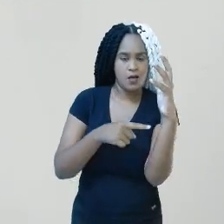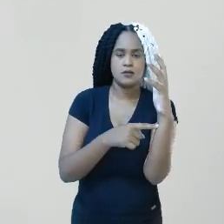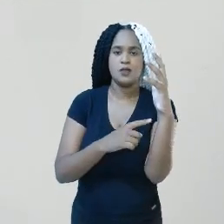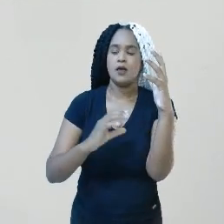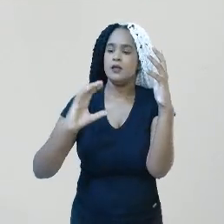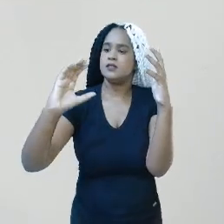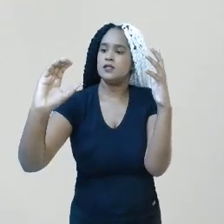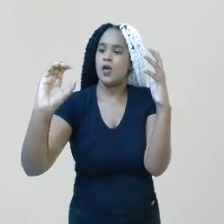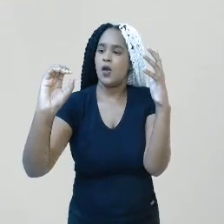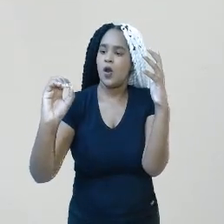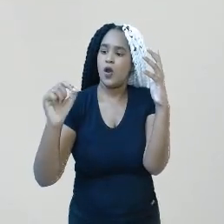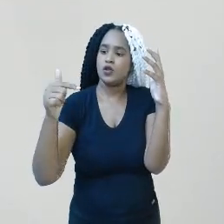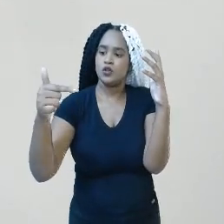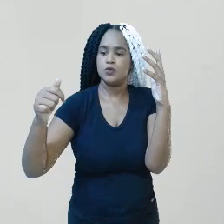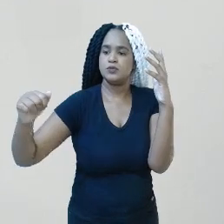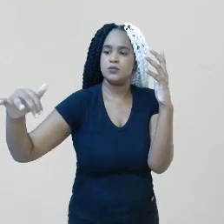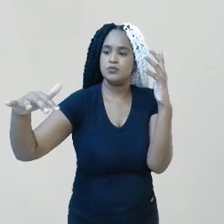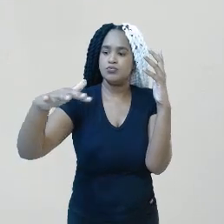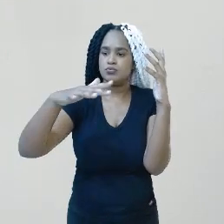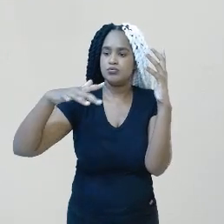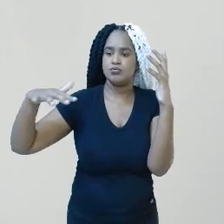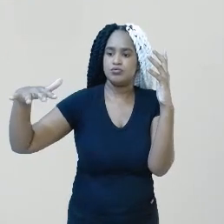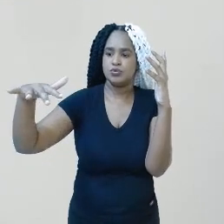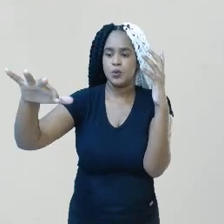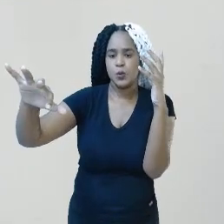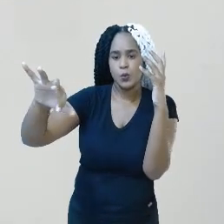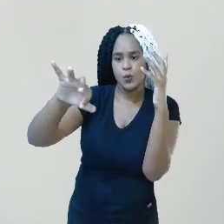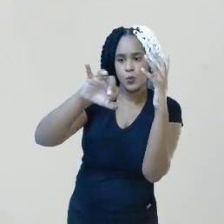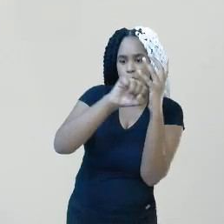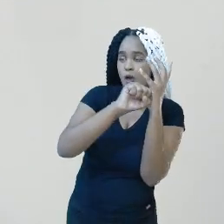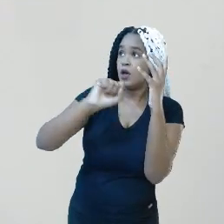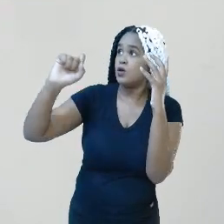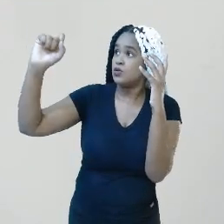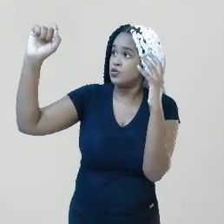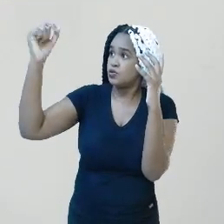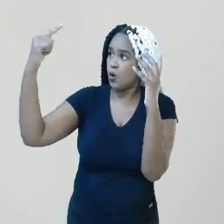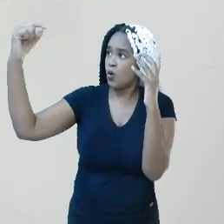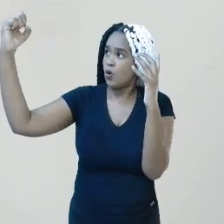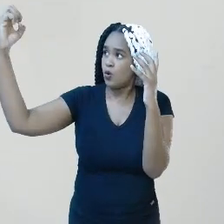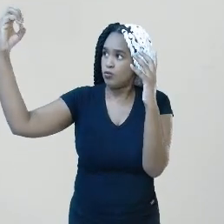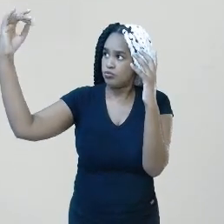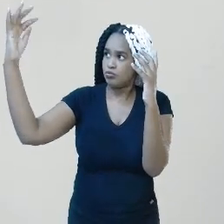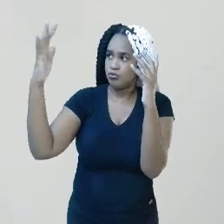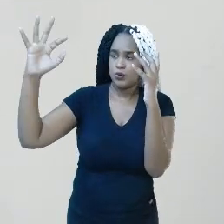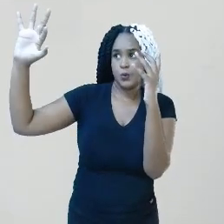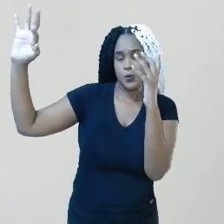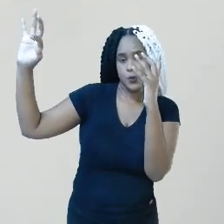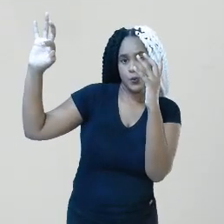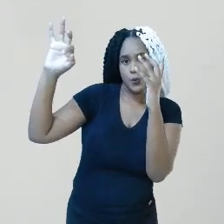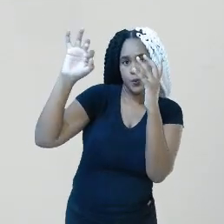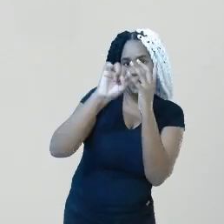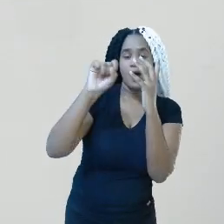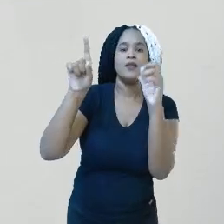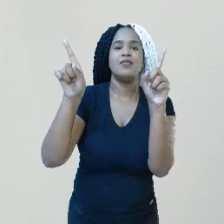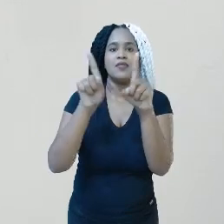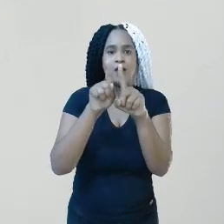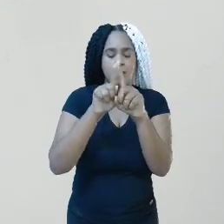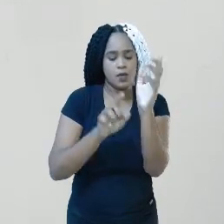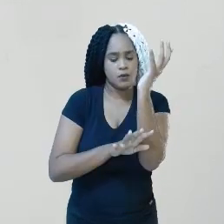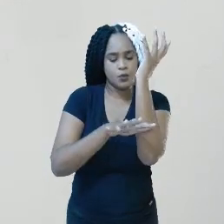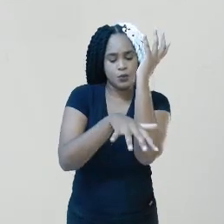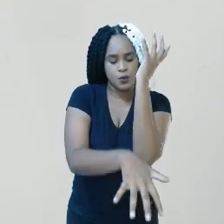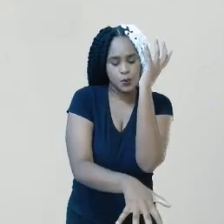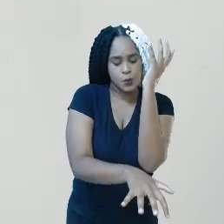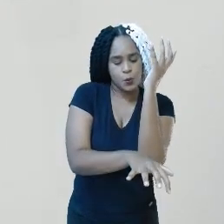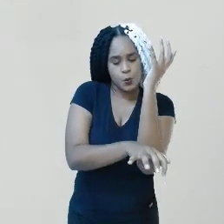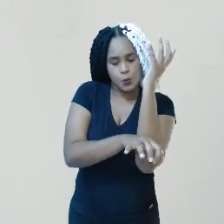na natureza, que a gente jogou fora, pegam a luz do sol, olha o nome, fotossíntese, pegam sais minerais da terra